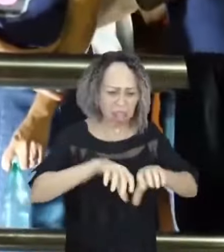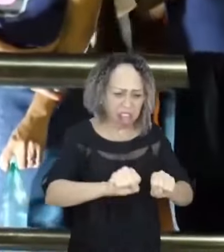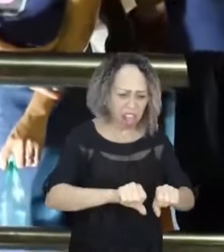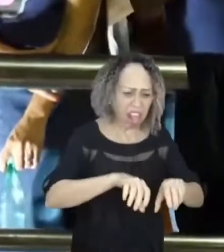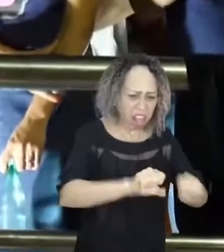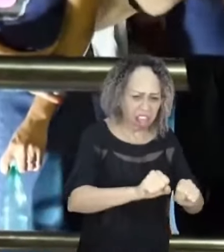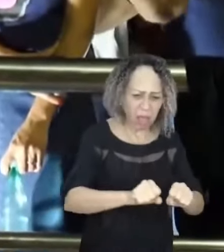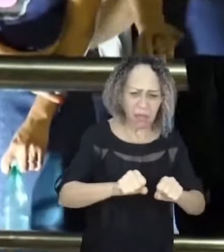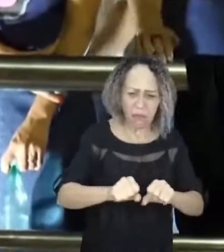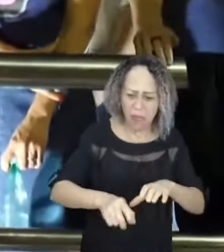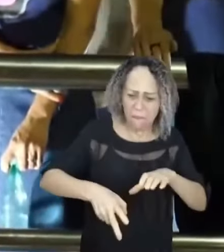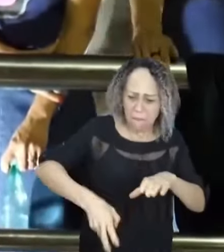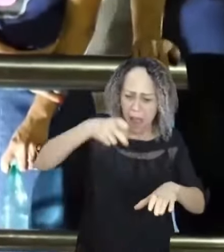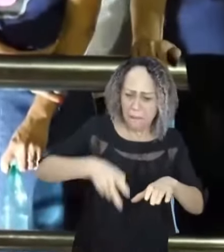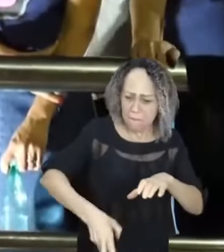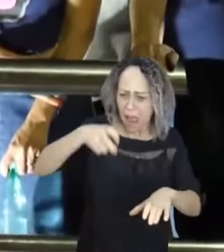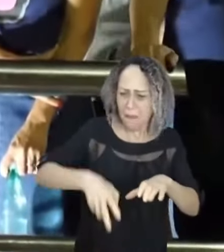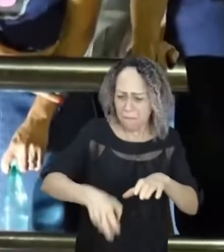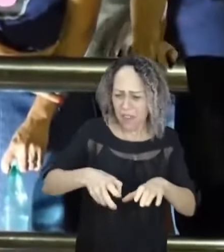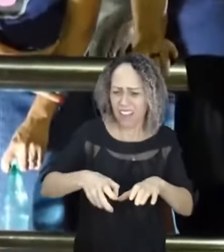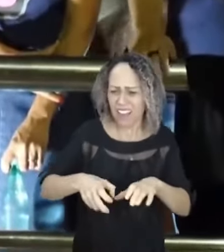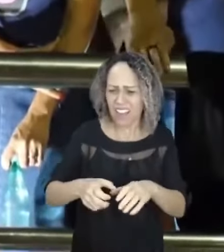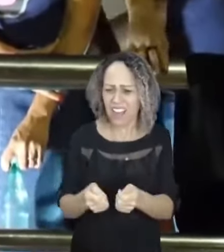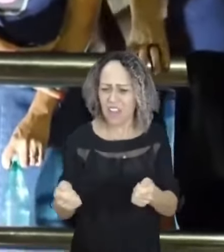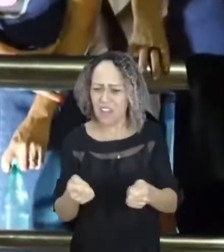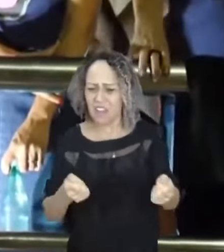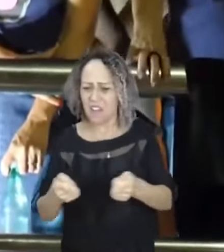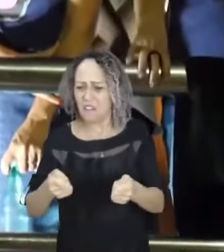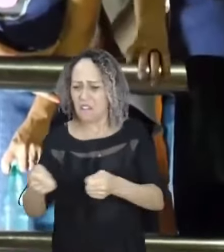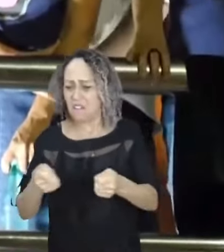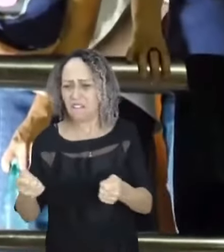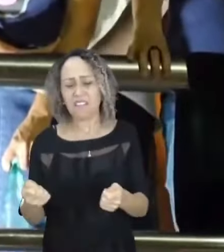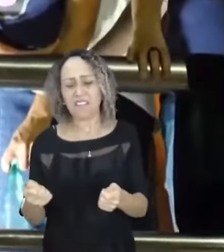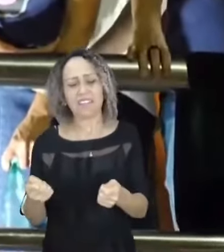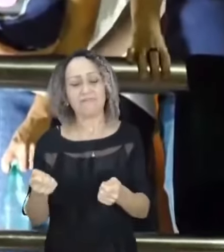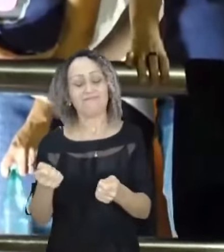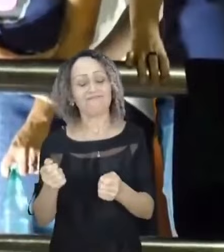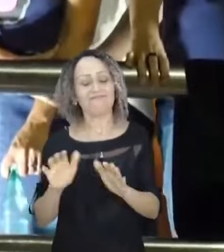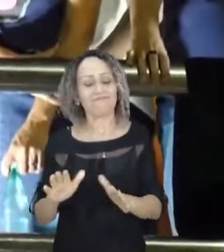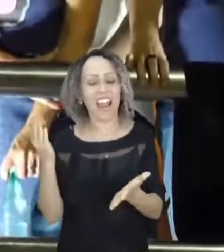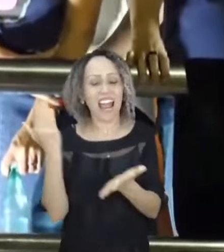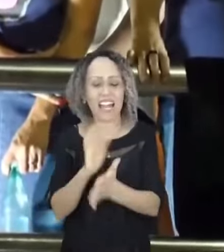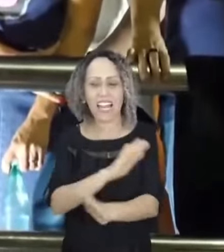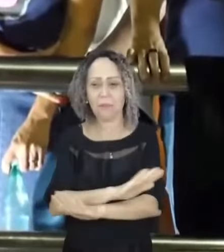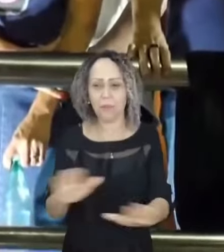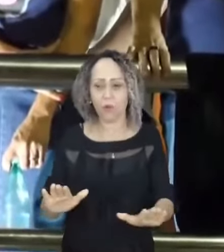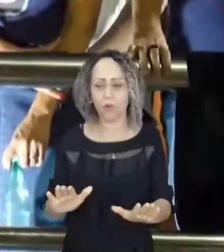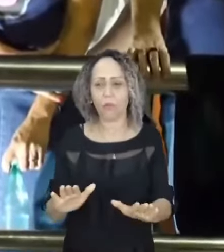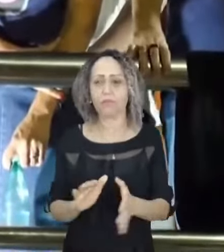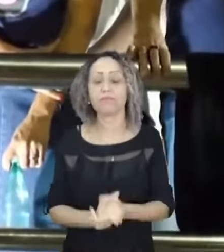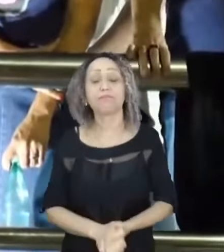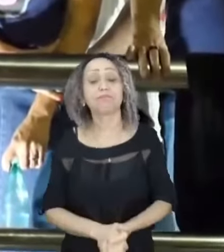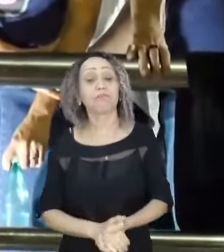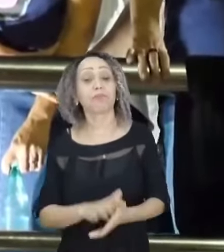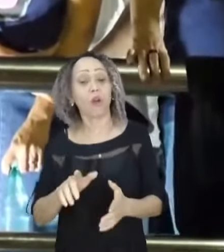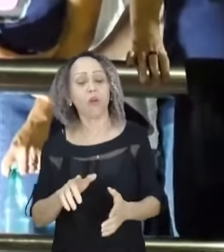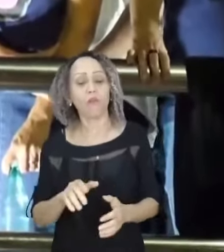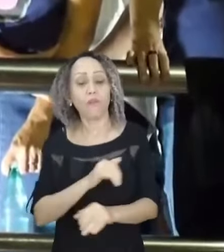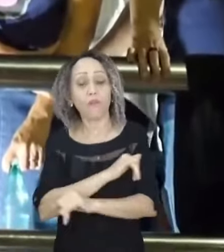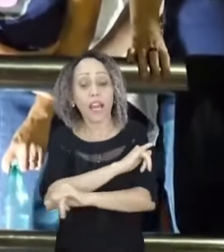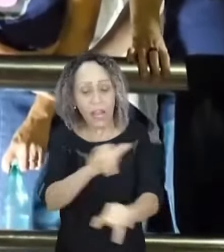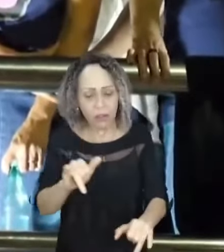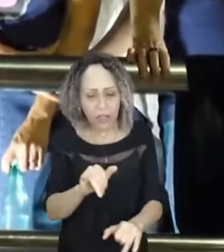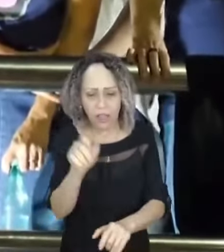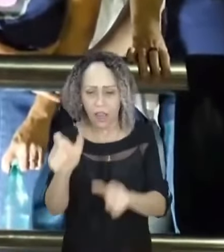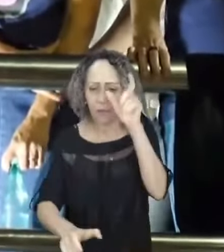O que nós precisamos é organizar os nossos trabalhadores, os nossos empresários do agronegócio, de que nós